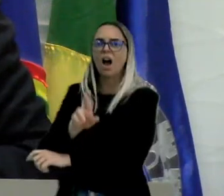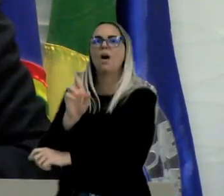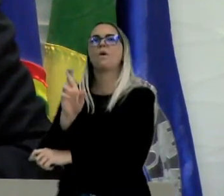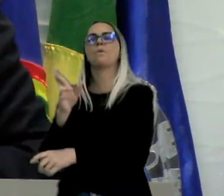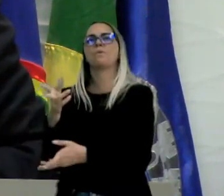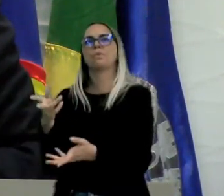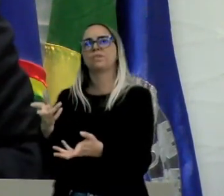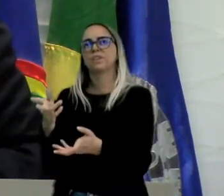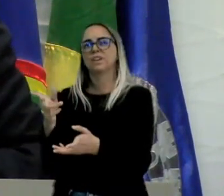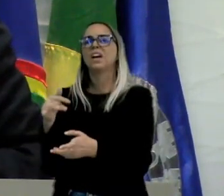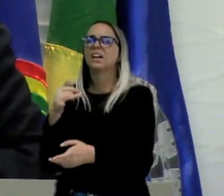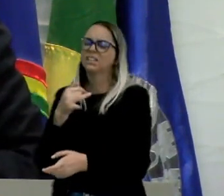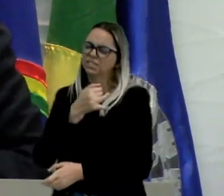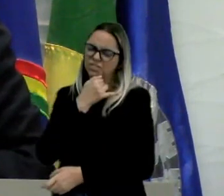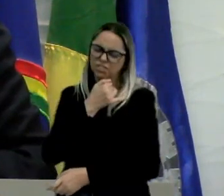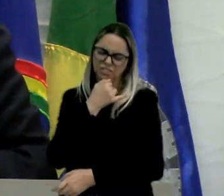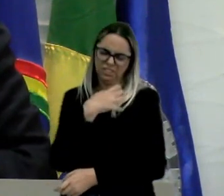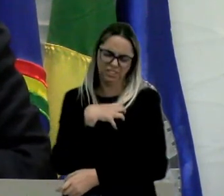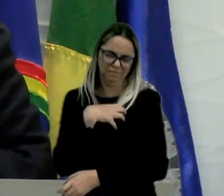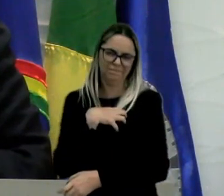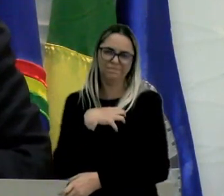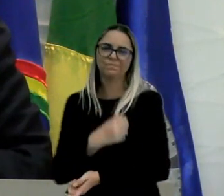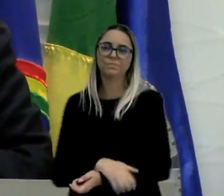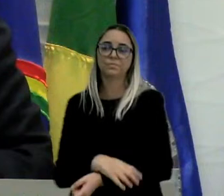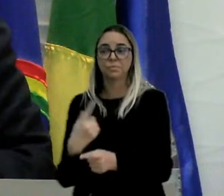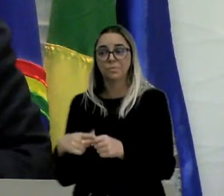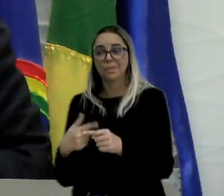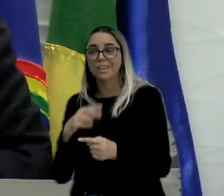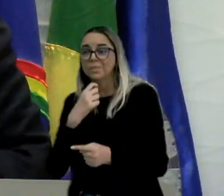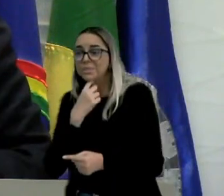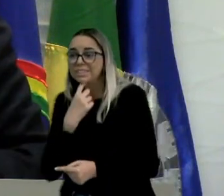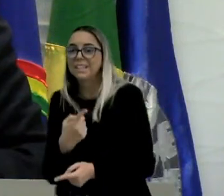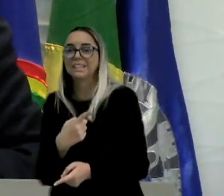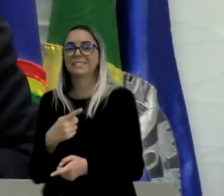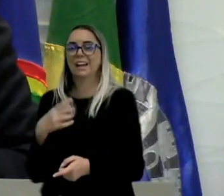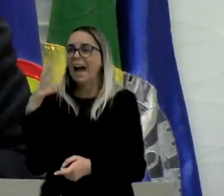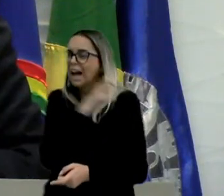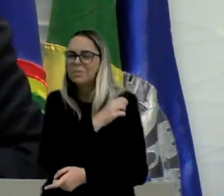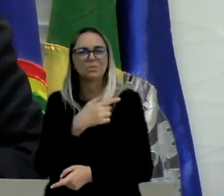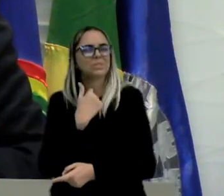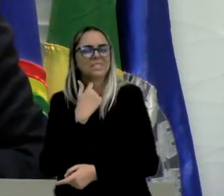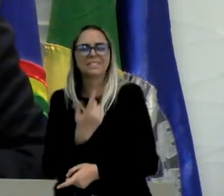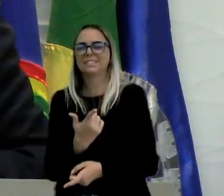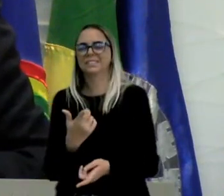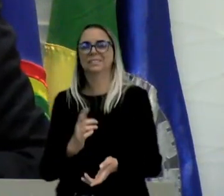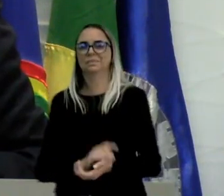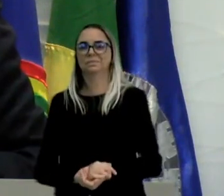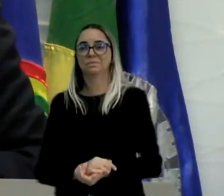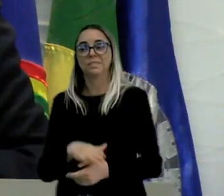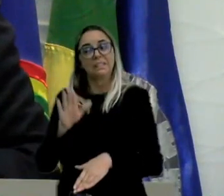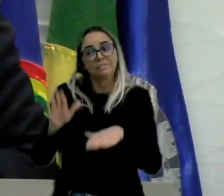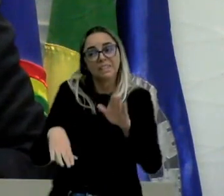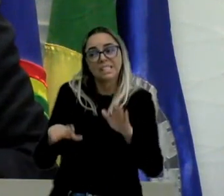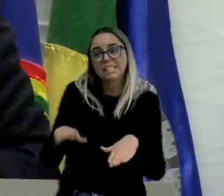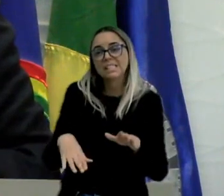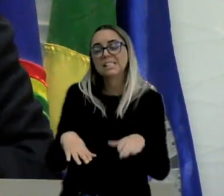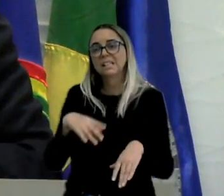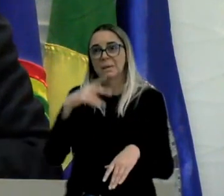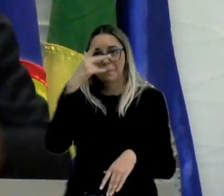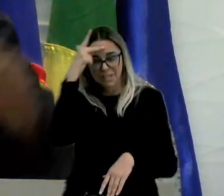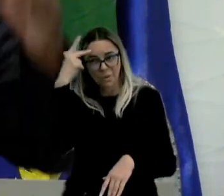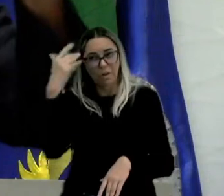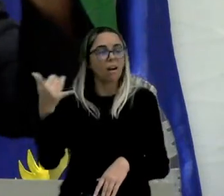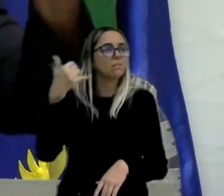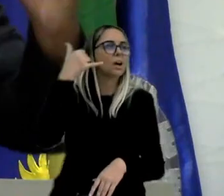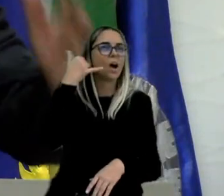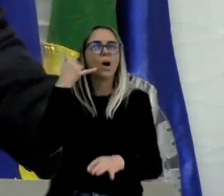é uma tristeza para você conseguir chegar e às vezes a o pessoal liga e a gente manda o